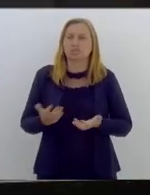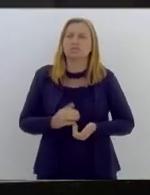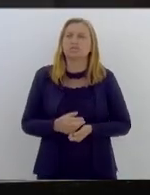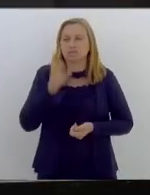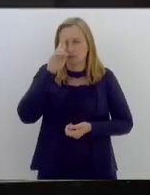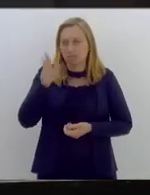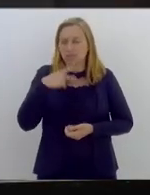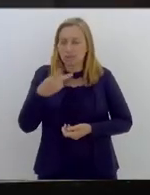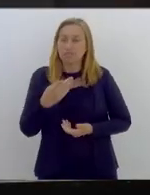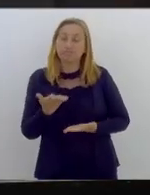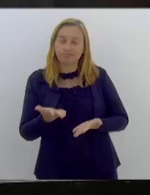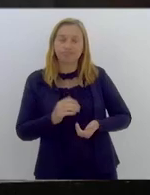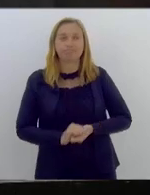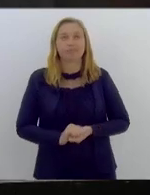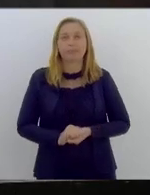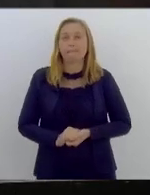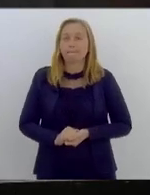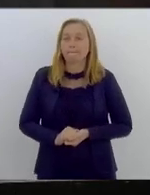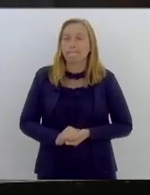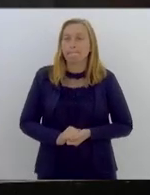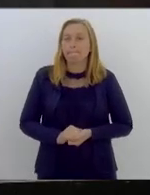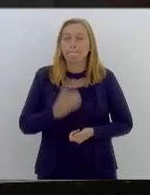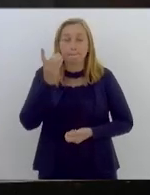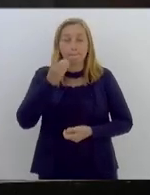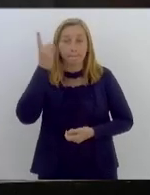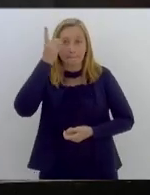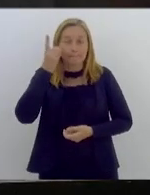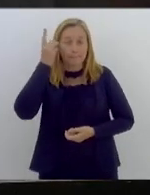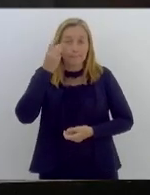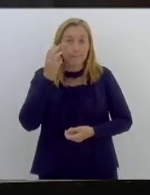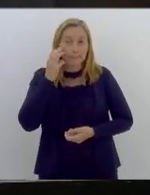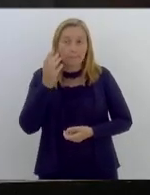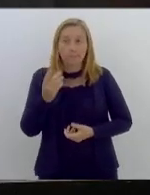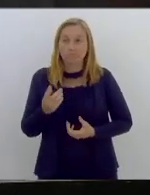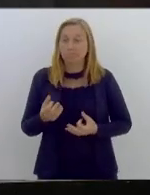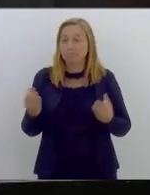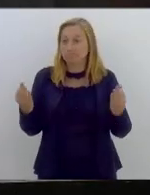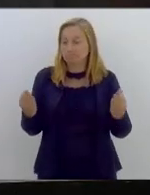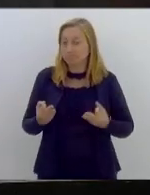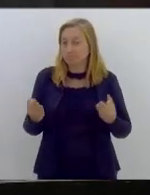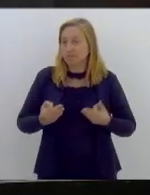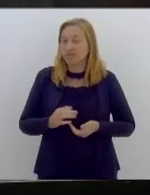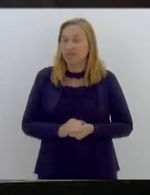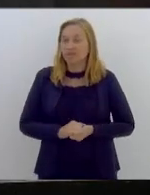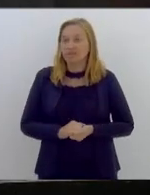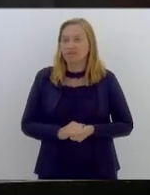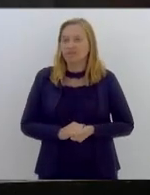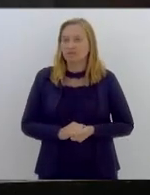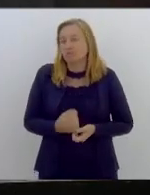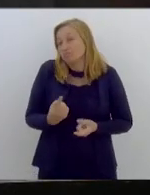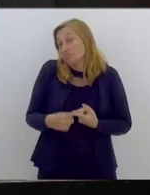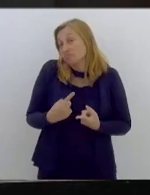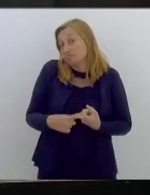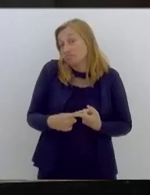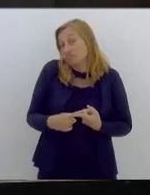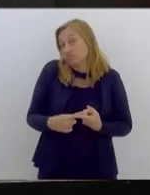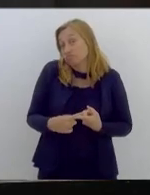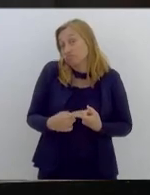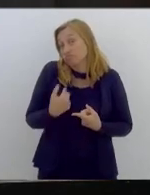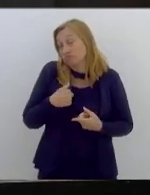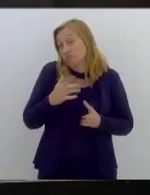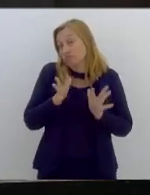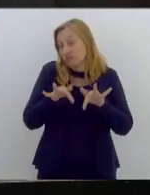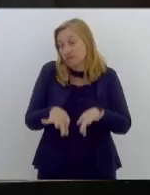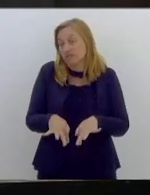Seu aparte, deputado Valdeir Carneiro, foi absolutamente pertinente, porque eu ia